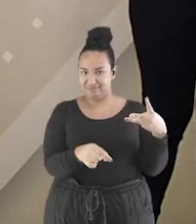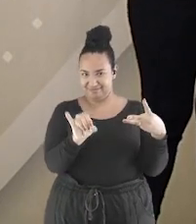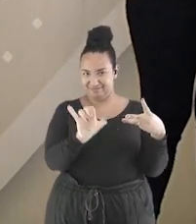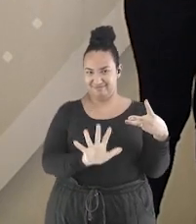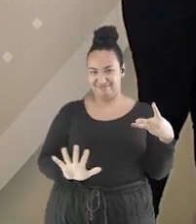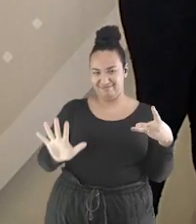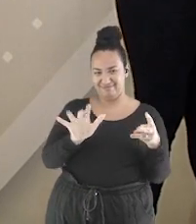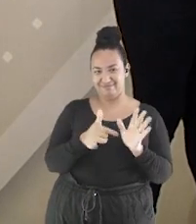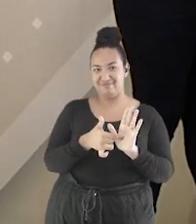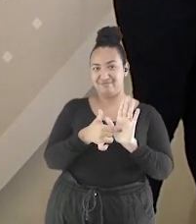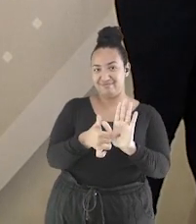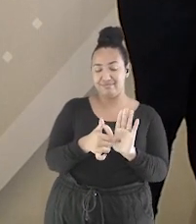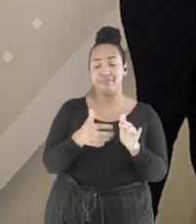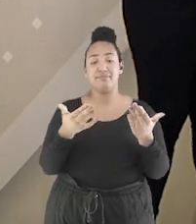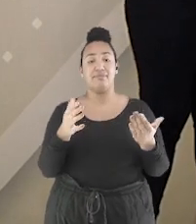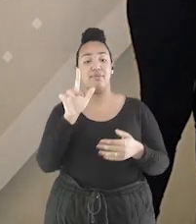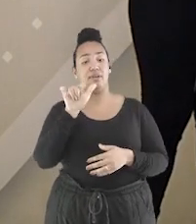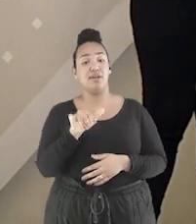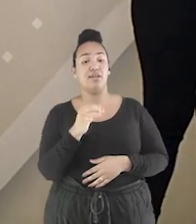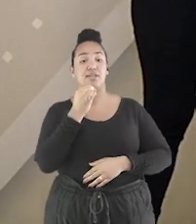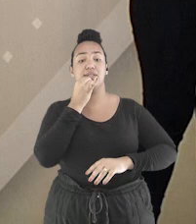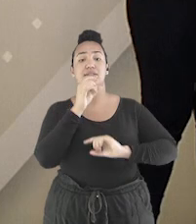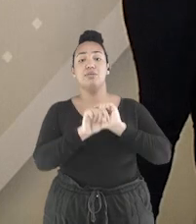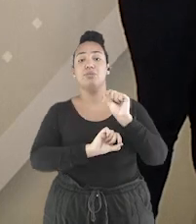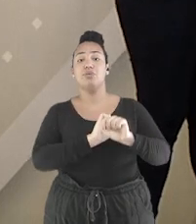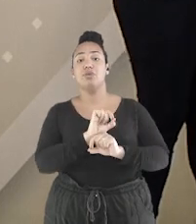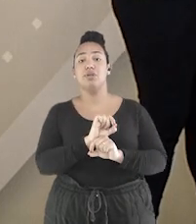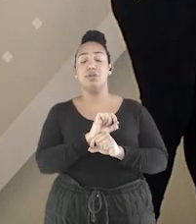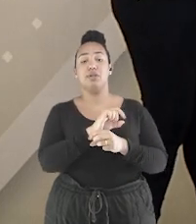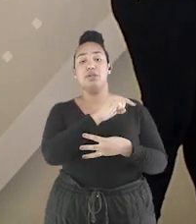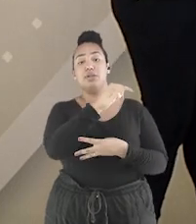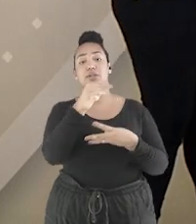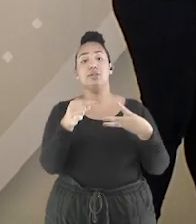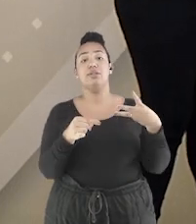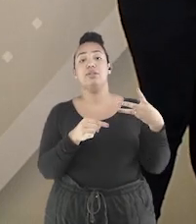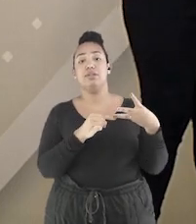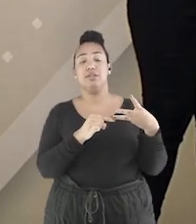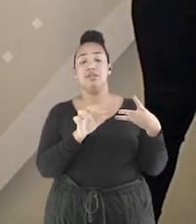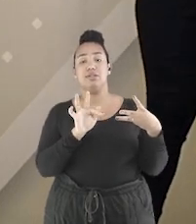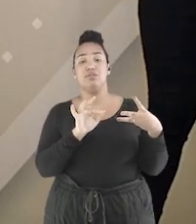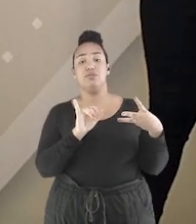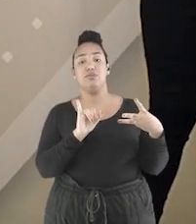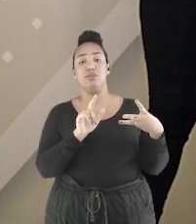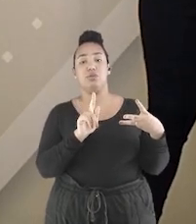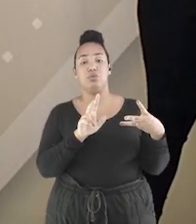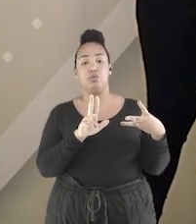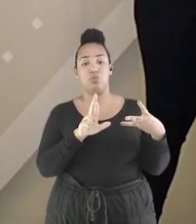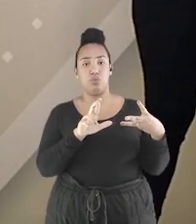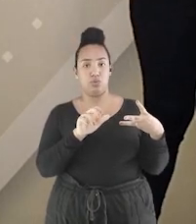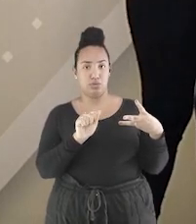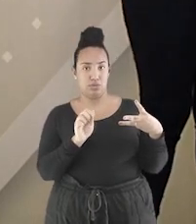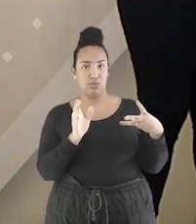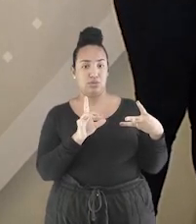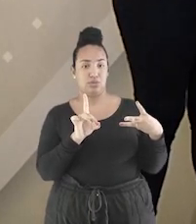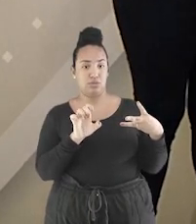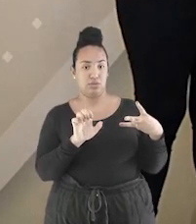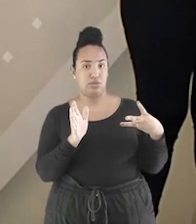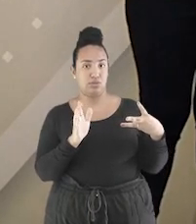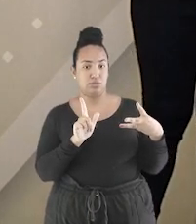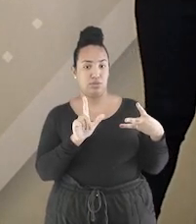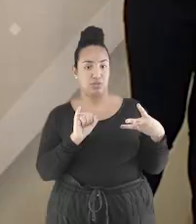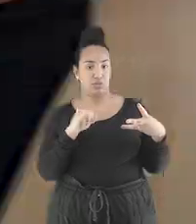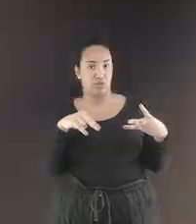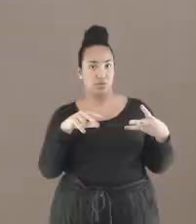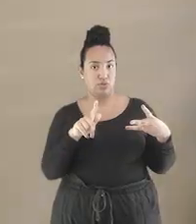botas e trabalhar como um cão são exemplos de três figuras de linguagem diferentes. Vamos entender melhor sobre isso?